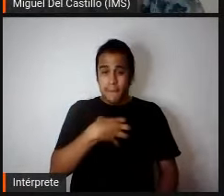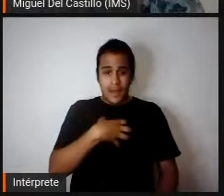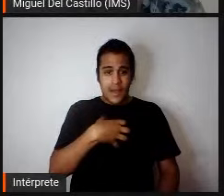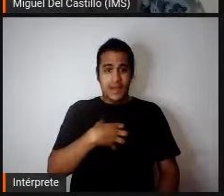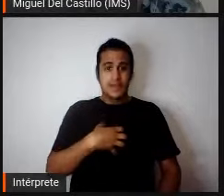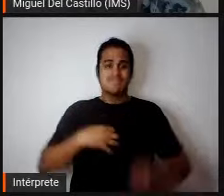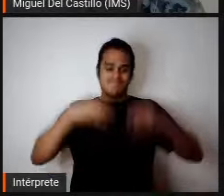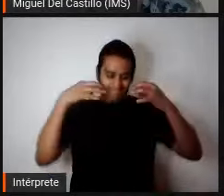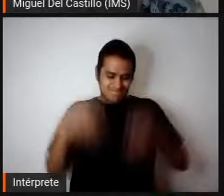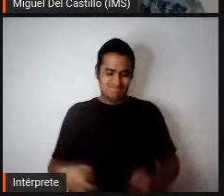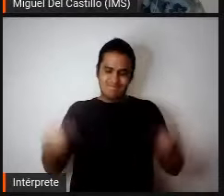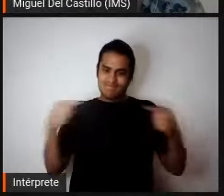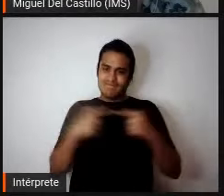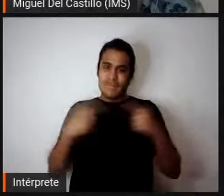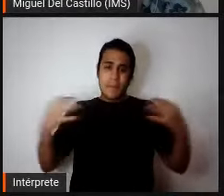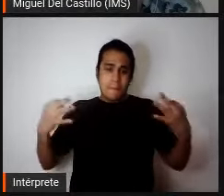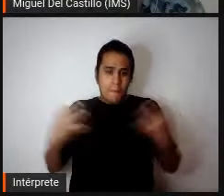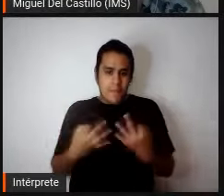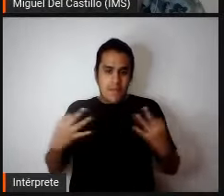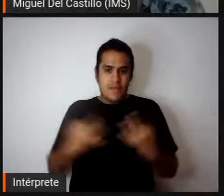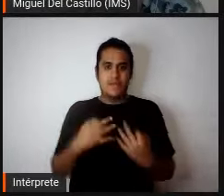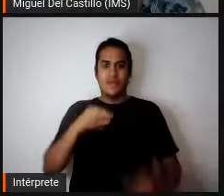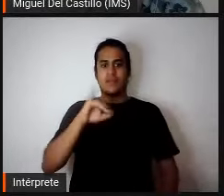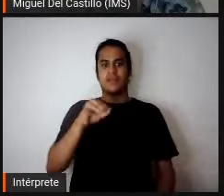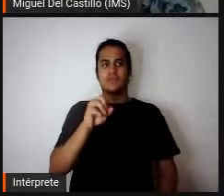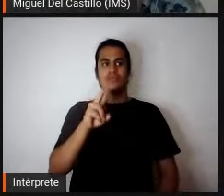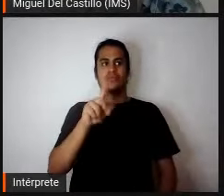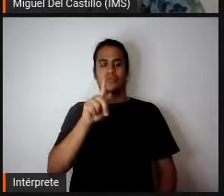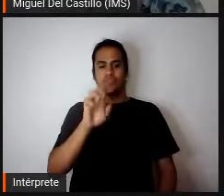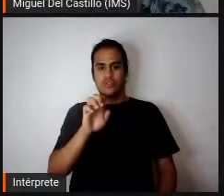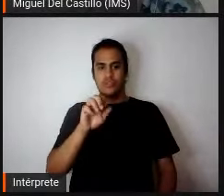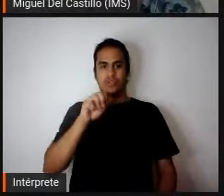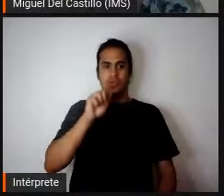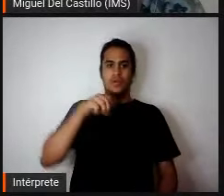Jorge Amado. Era uma Bahia